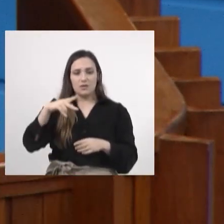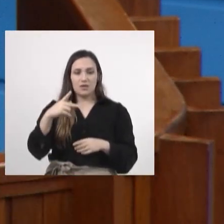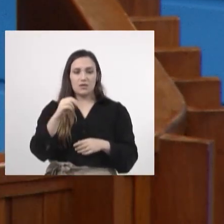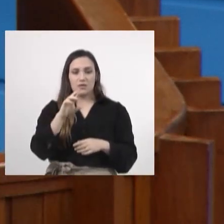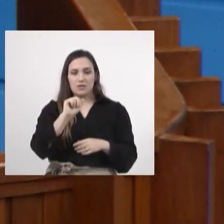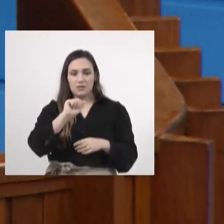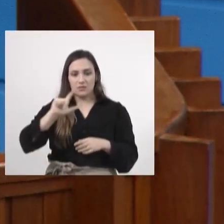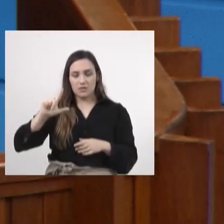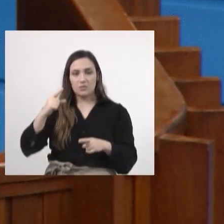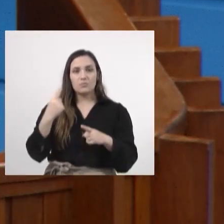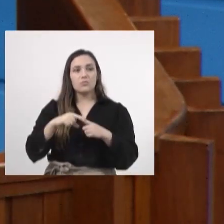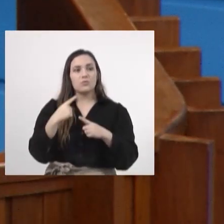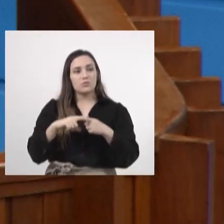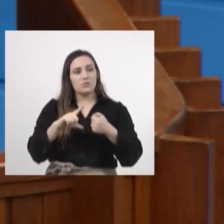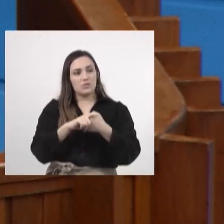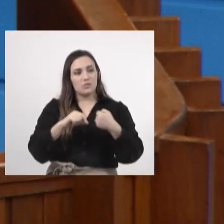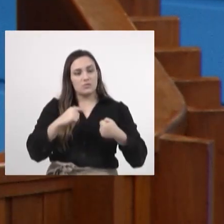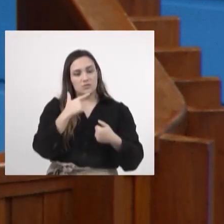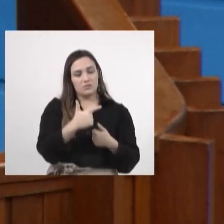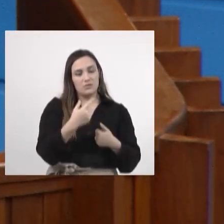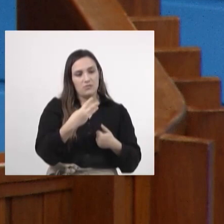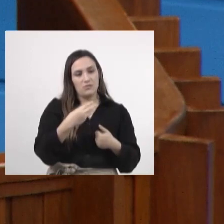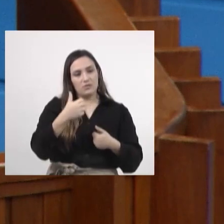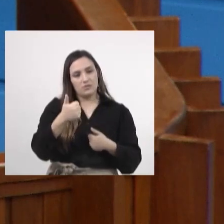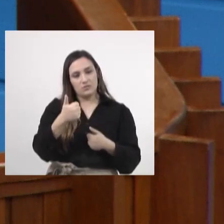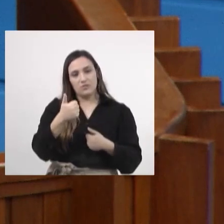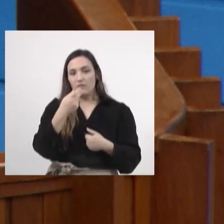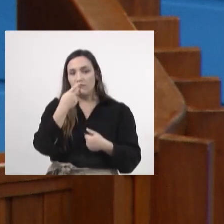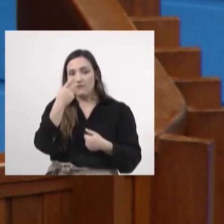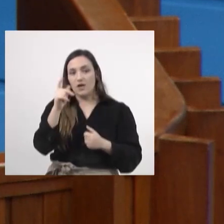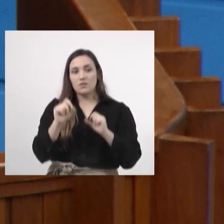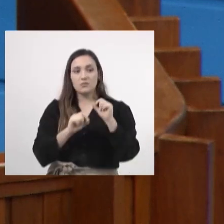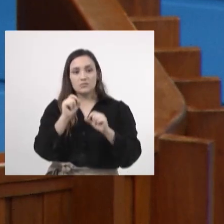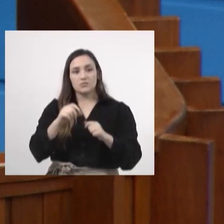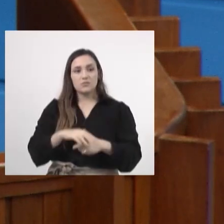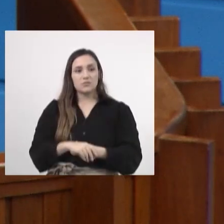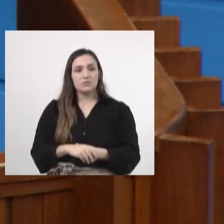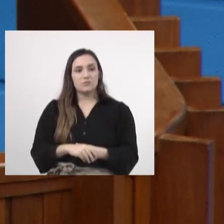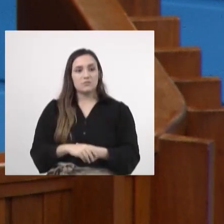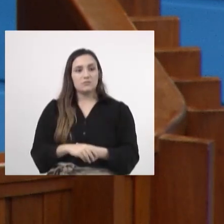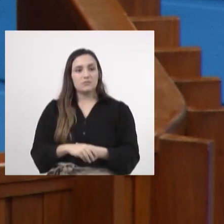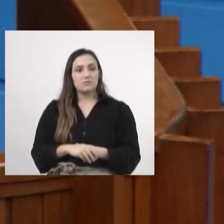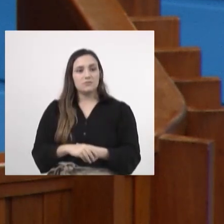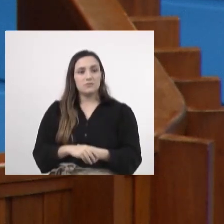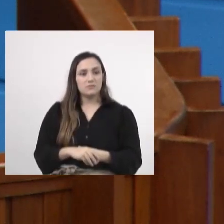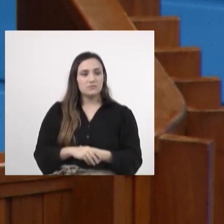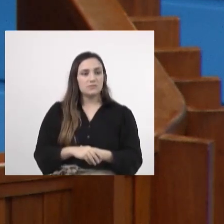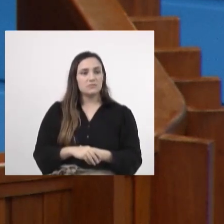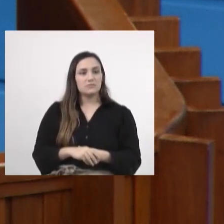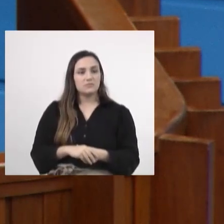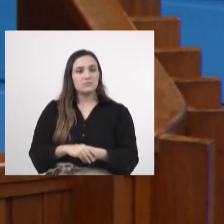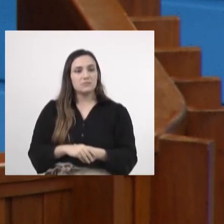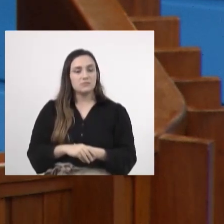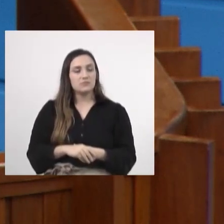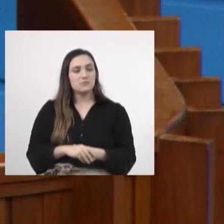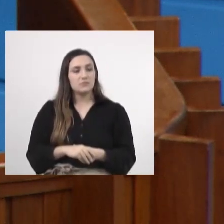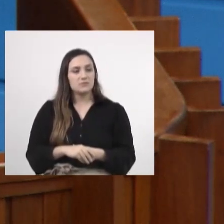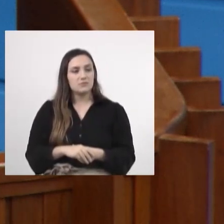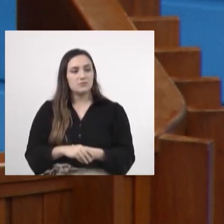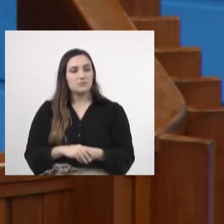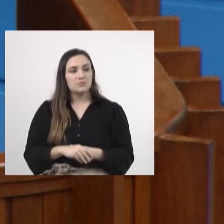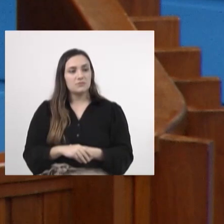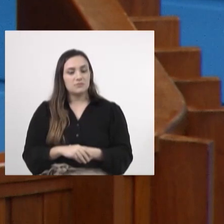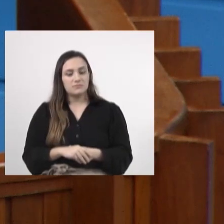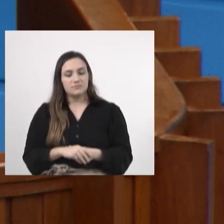porque no artigo 231 da Constituição Federal diz o seguinte: toda terra que o índio